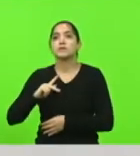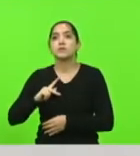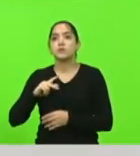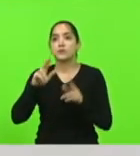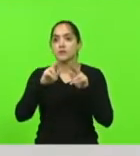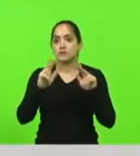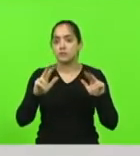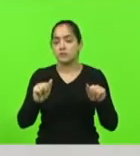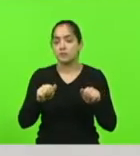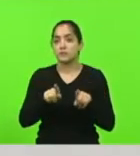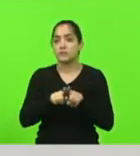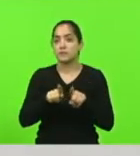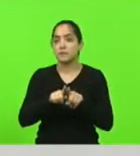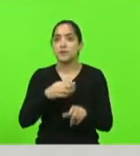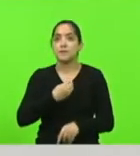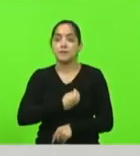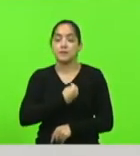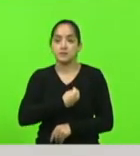Agradeço a presença